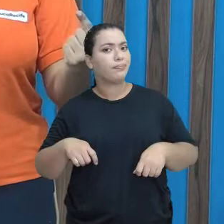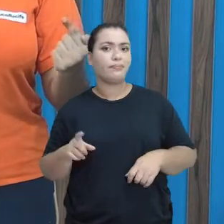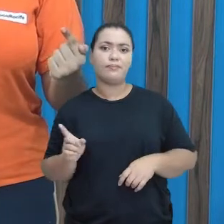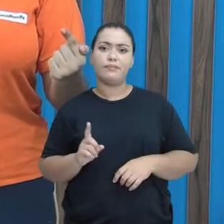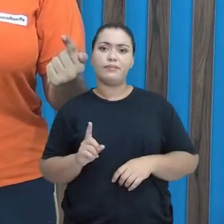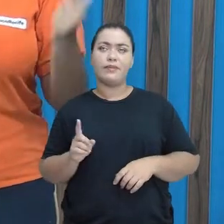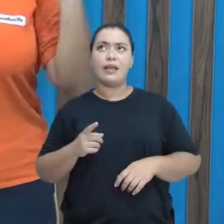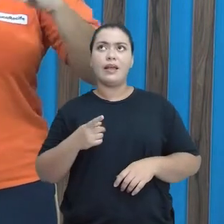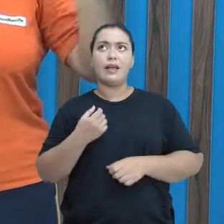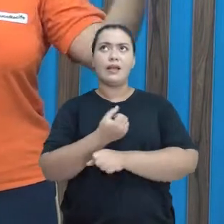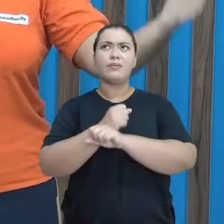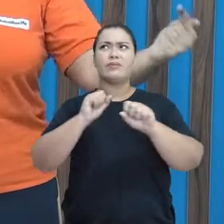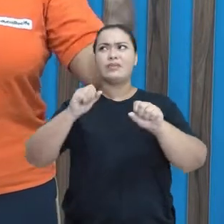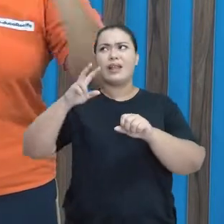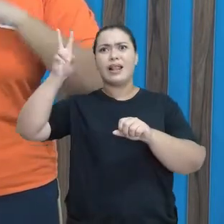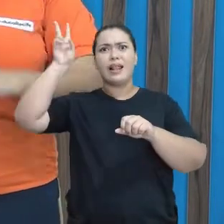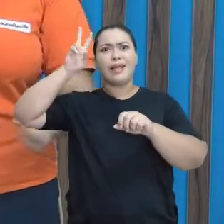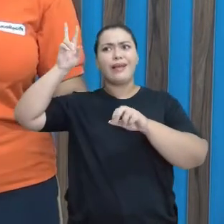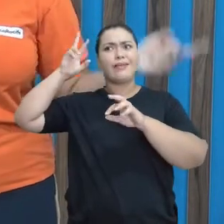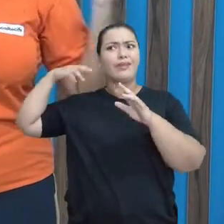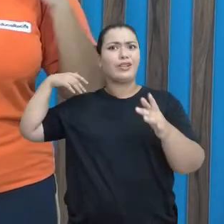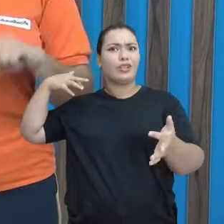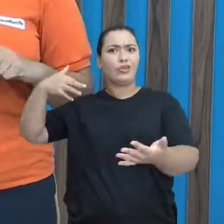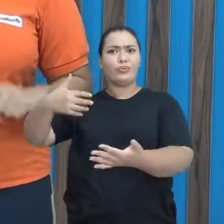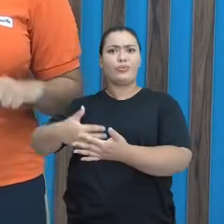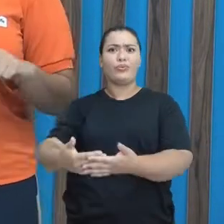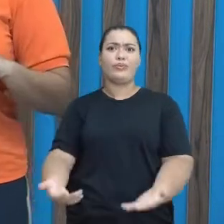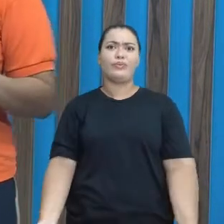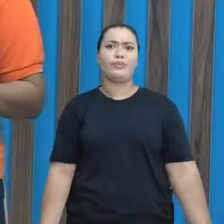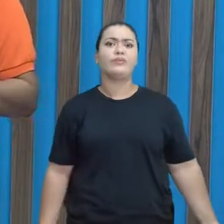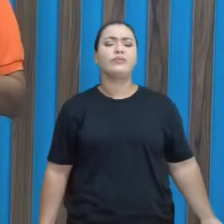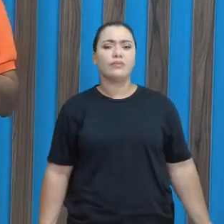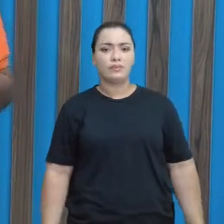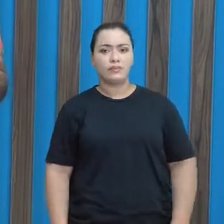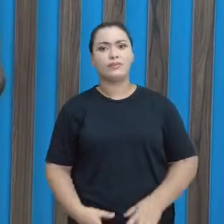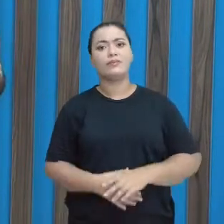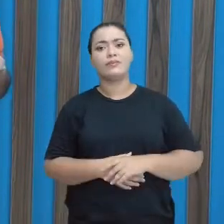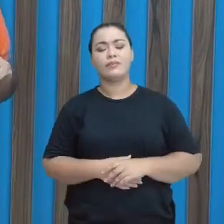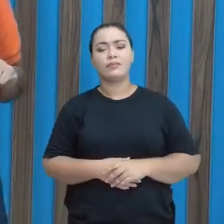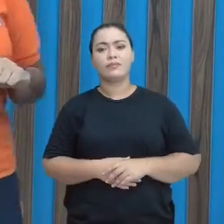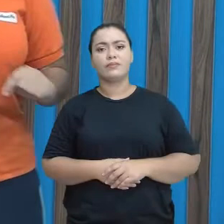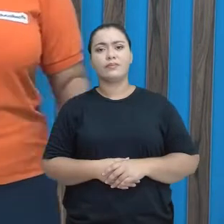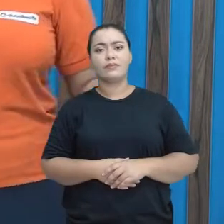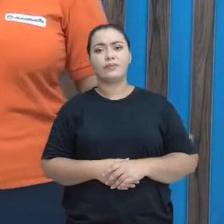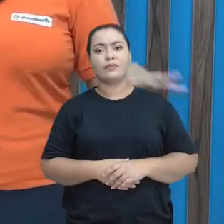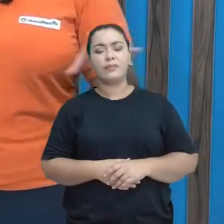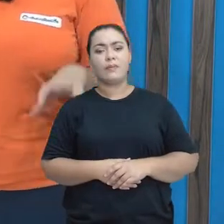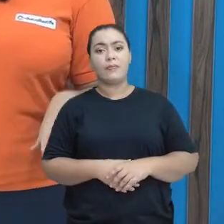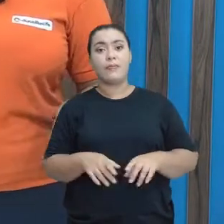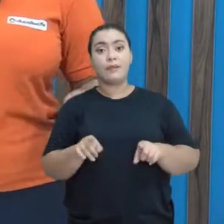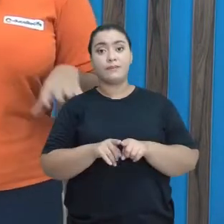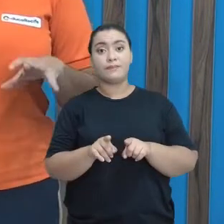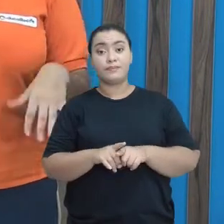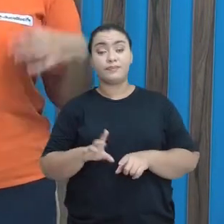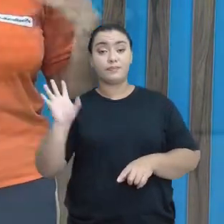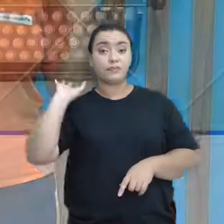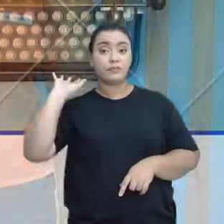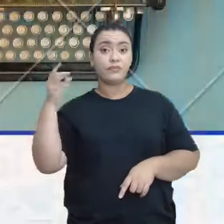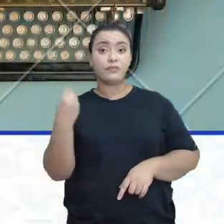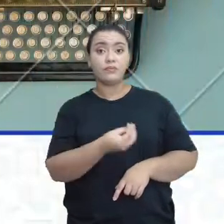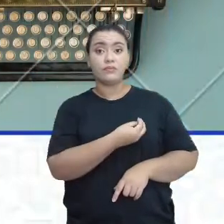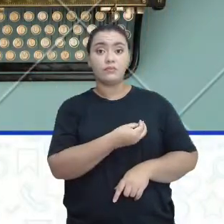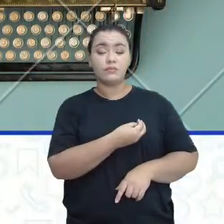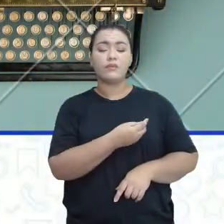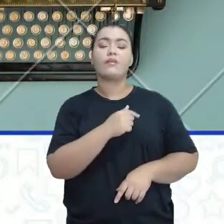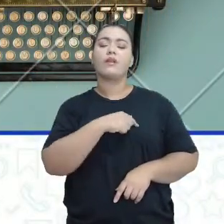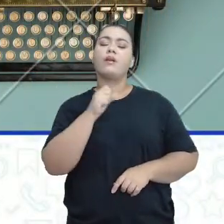tudo e um terceiro dar conta de todas as nossas memórias. tá? Ó, as autobiografias podem